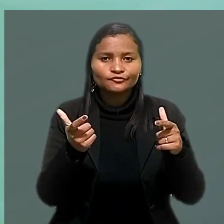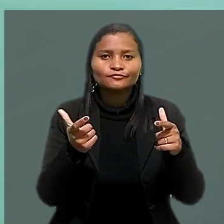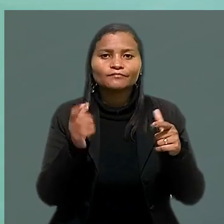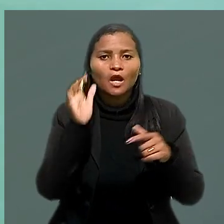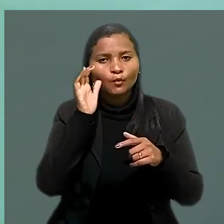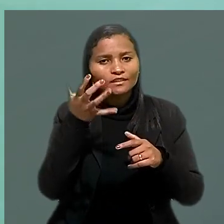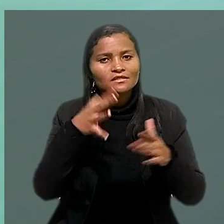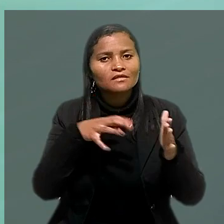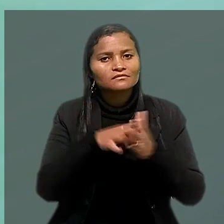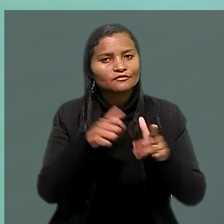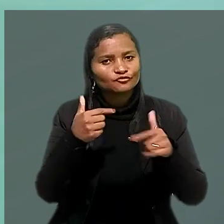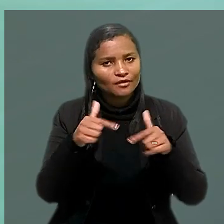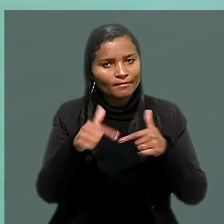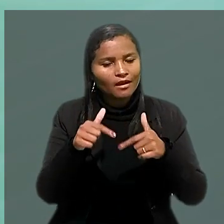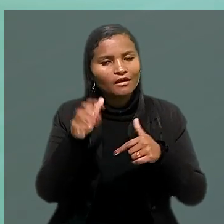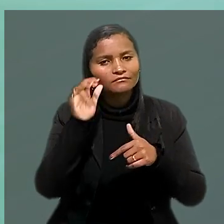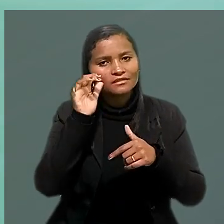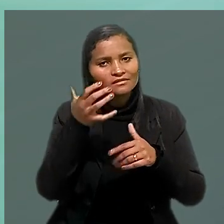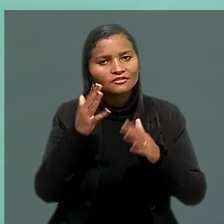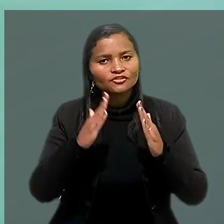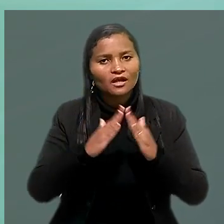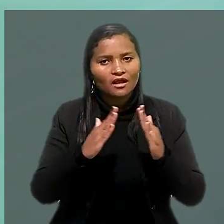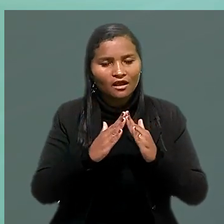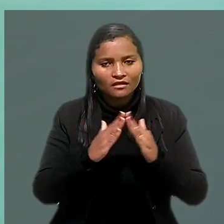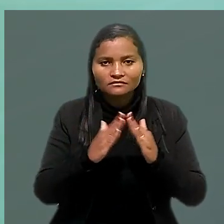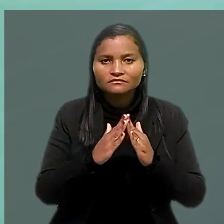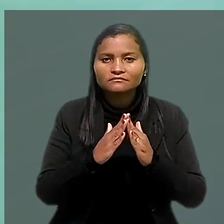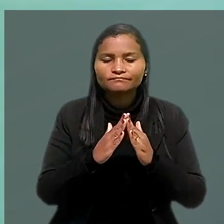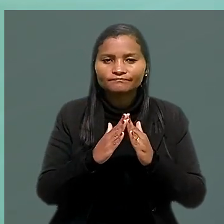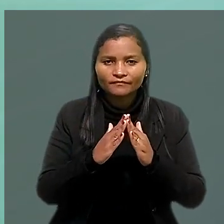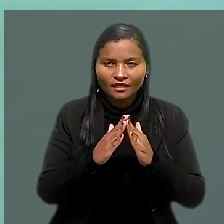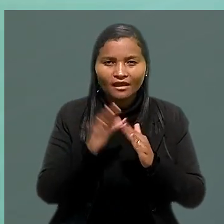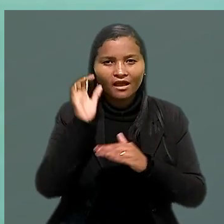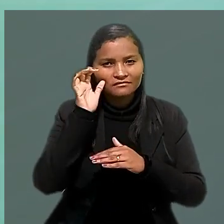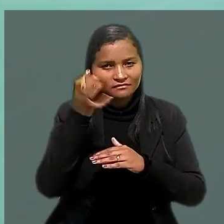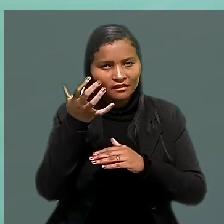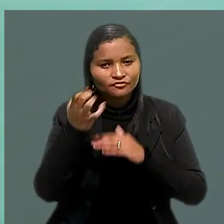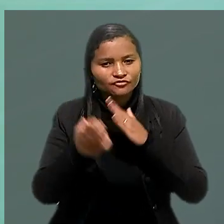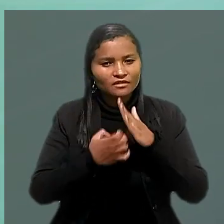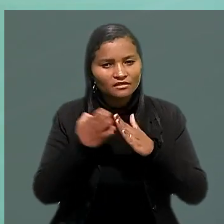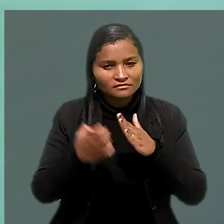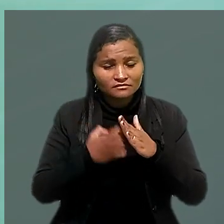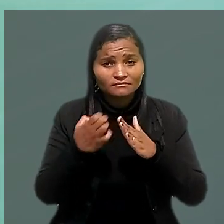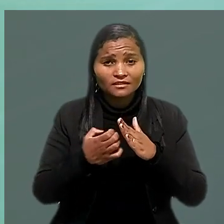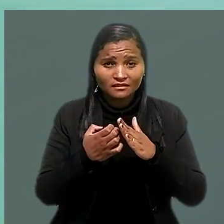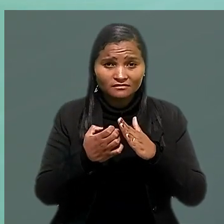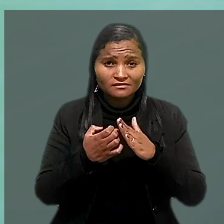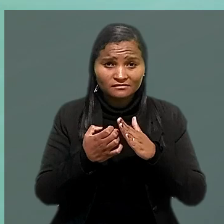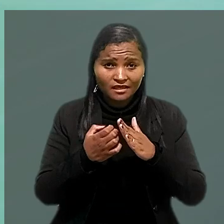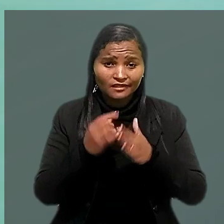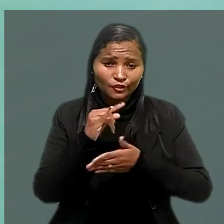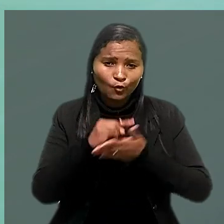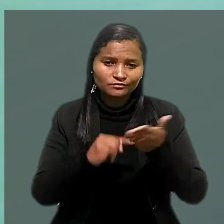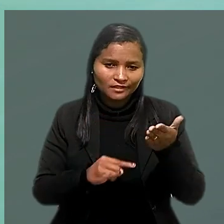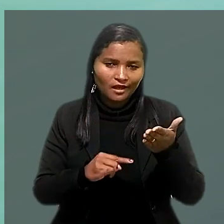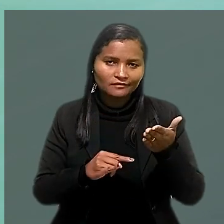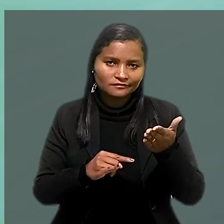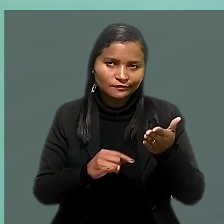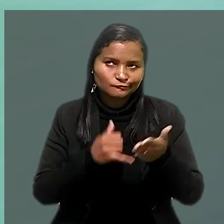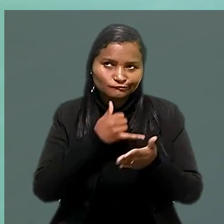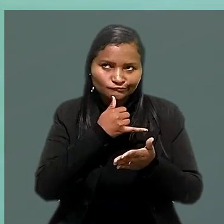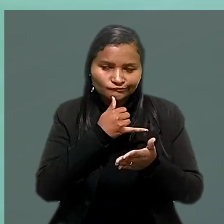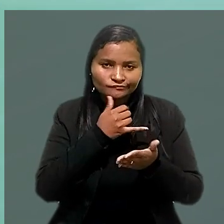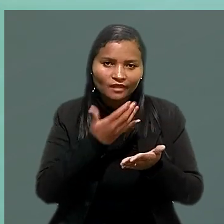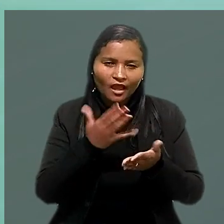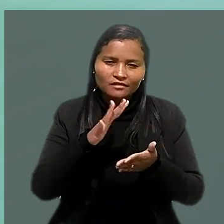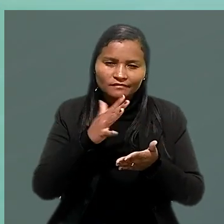a acidentes de trabalho, acidentes domésticos, né, acidente nas empresas em que empregam, infelizmente, e